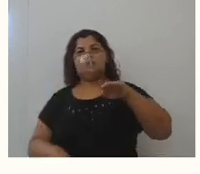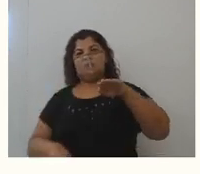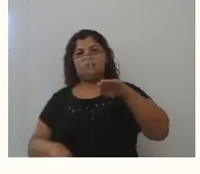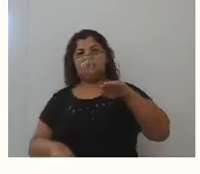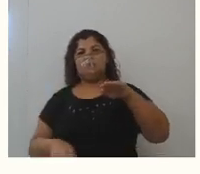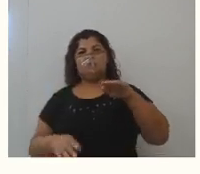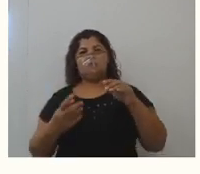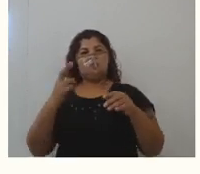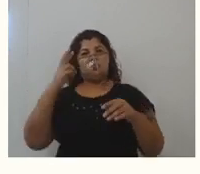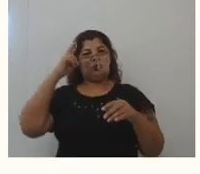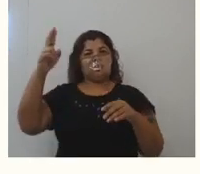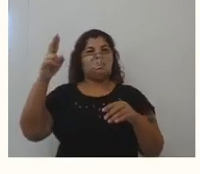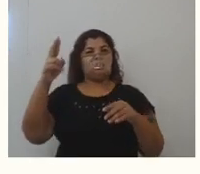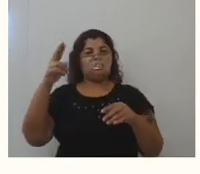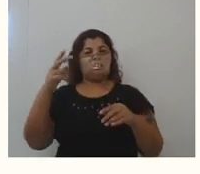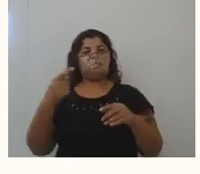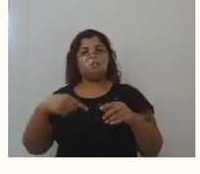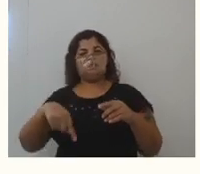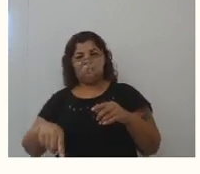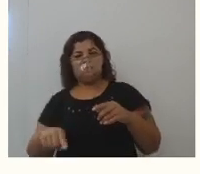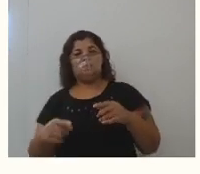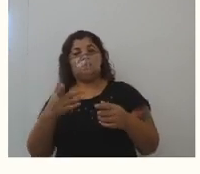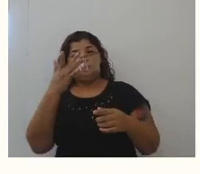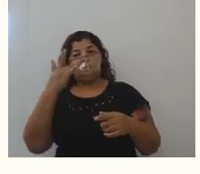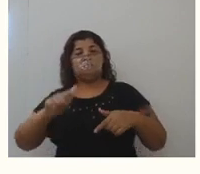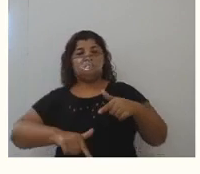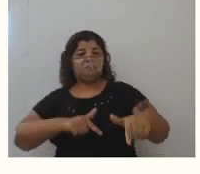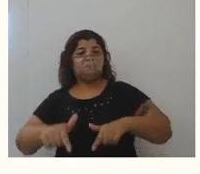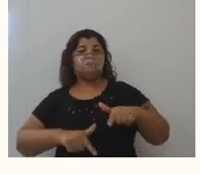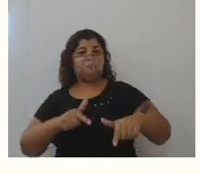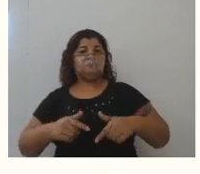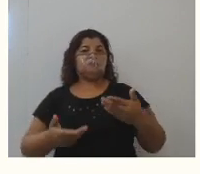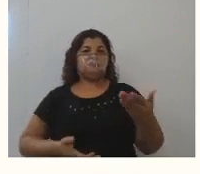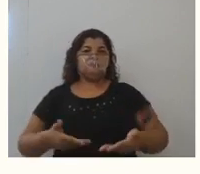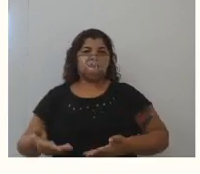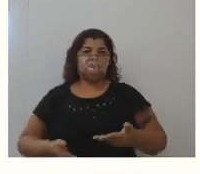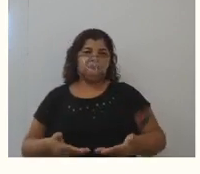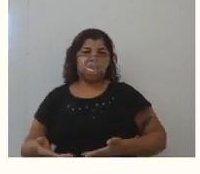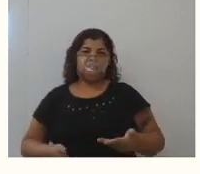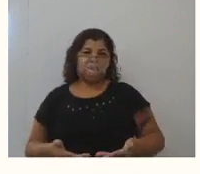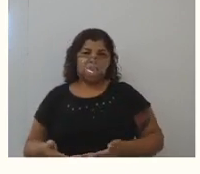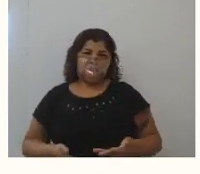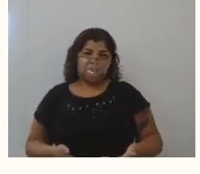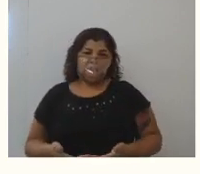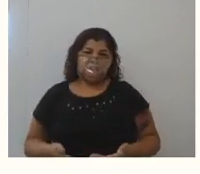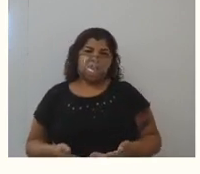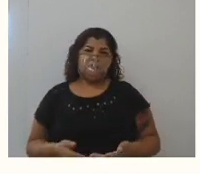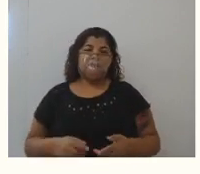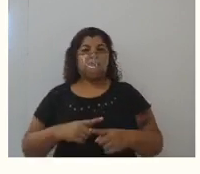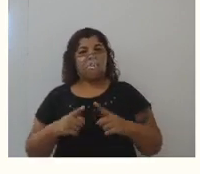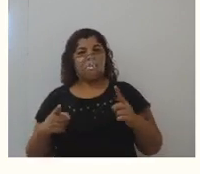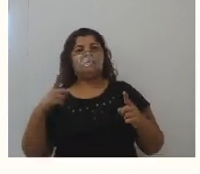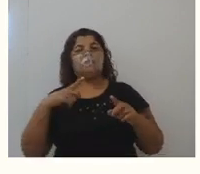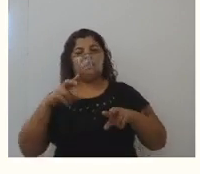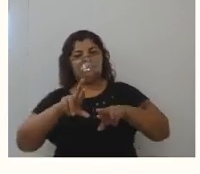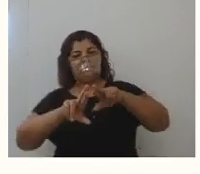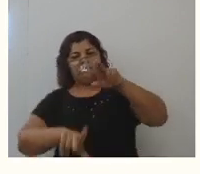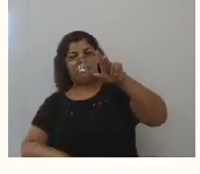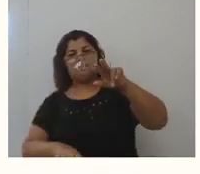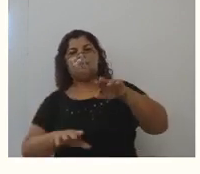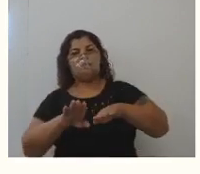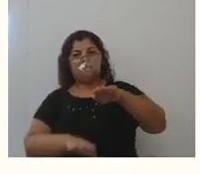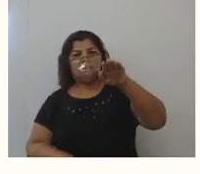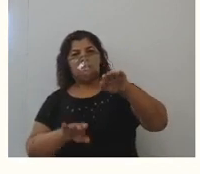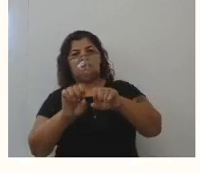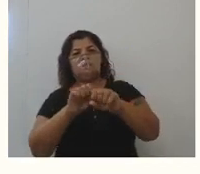capital, que é o patrão, e proprietários da força do trabalho, que são empregados. Isso não quer dizer que não vão existir diferenças sociais entre as